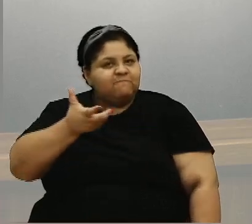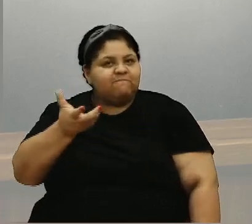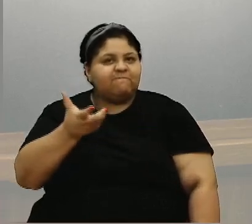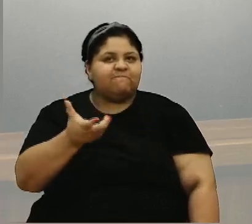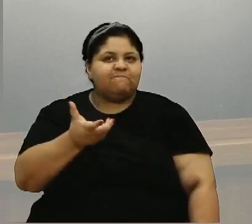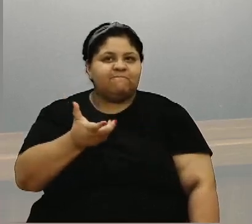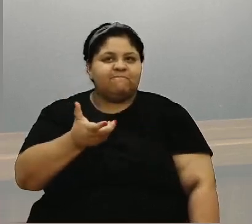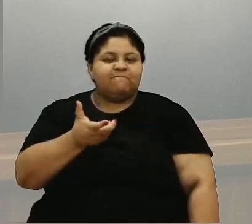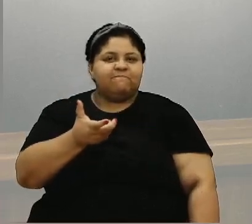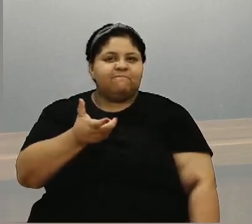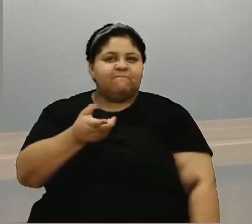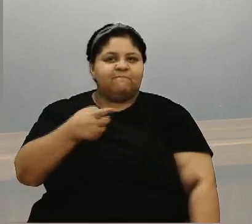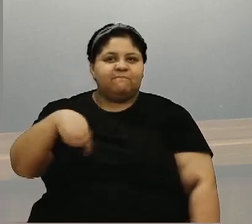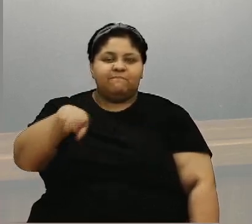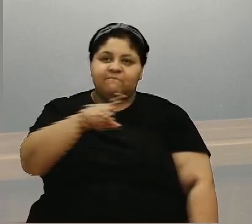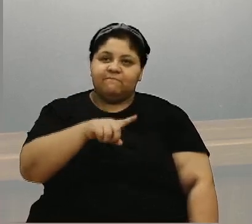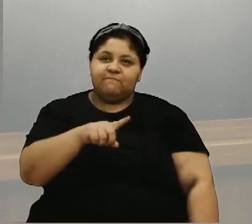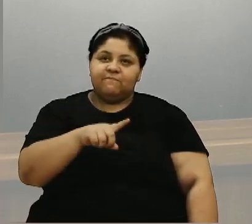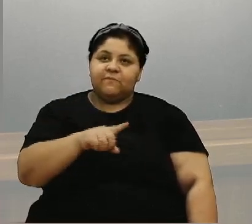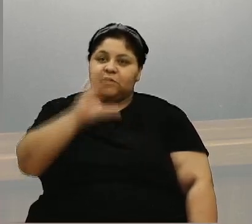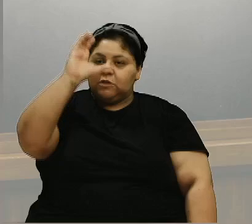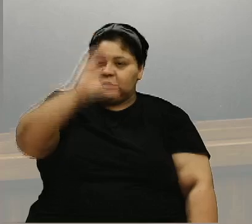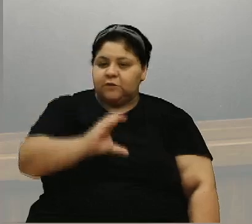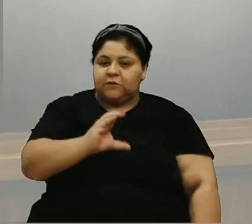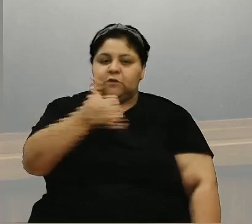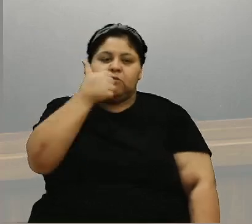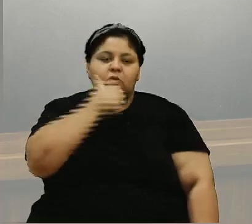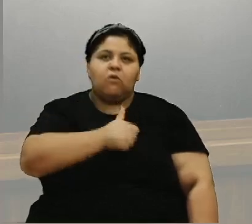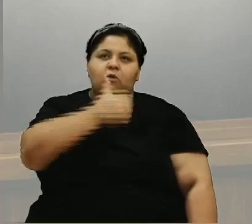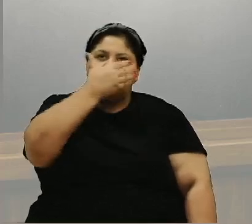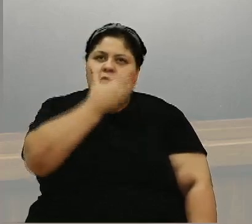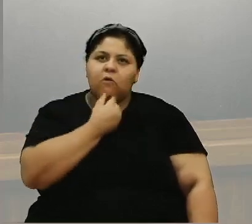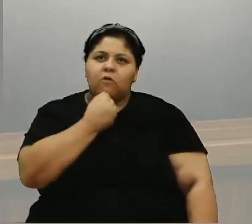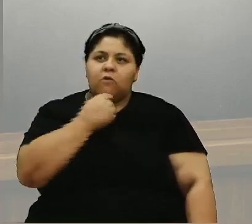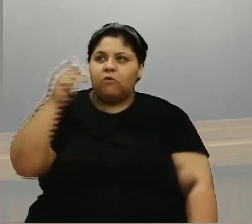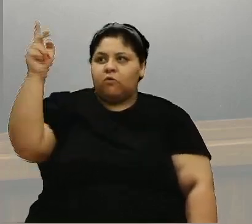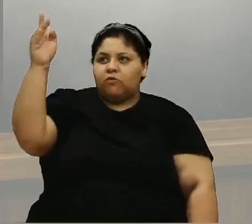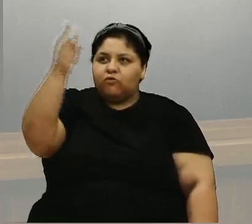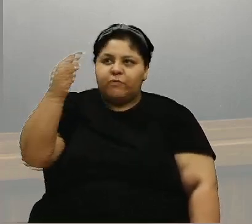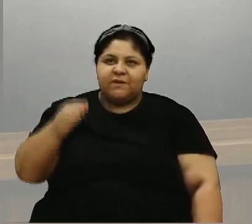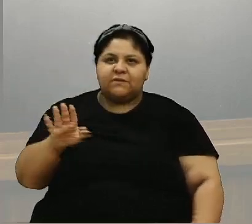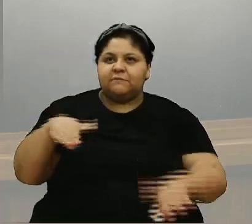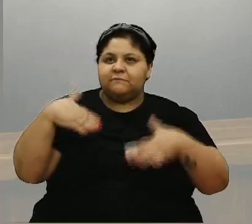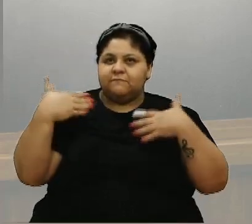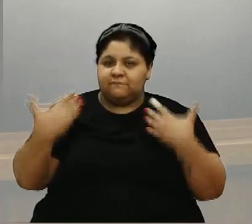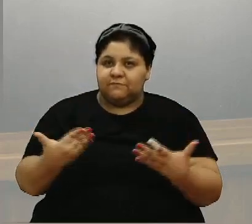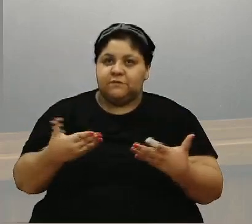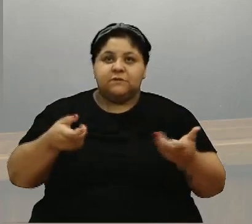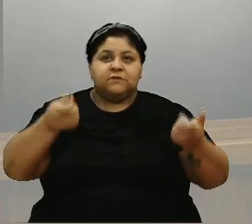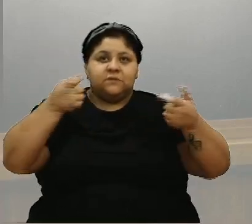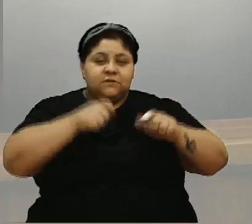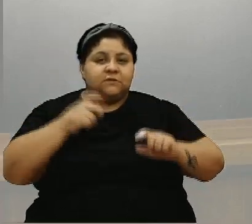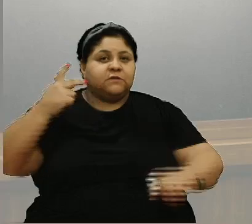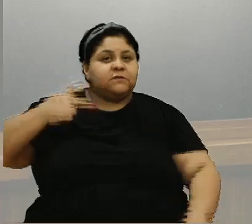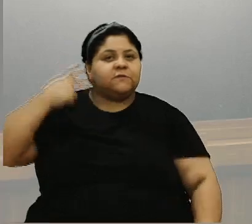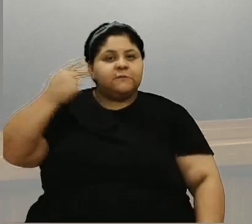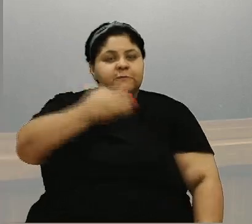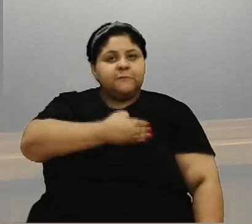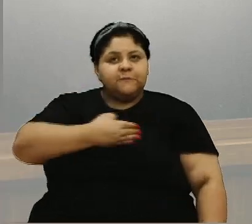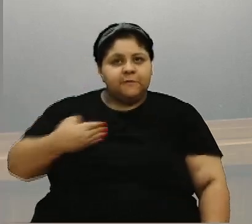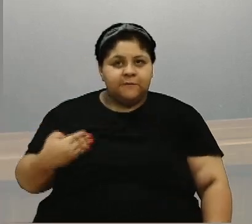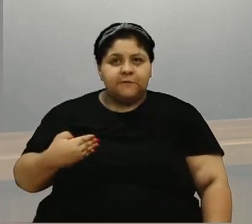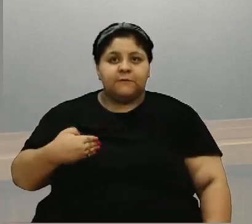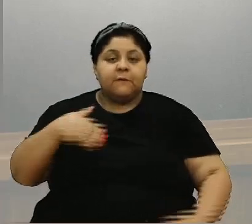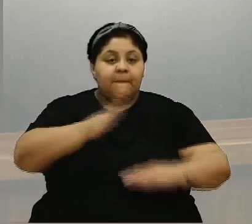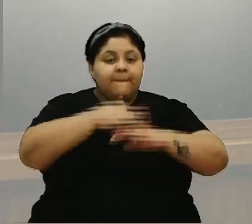para os nossos, para os cidadãos, para as cidadãs do Brasil inteiro. Então, são necessárias políticas públicas,